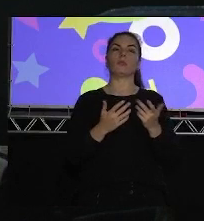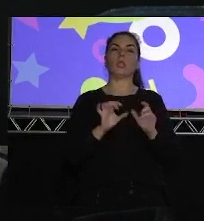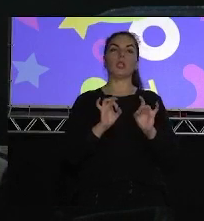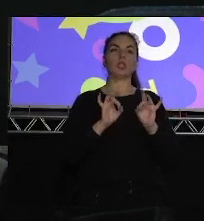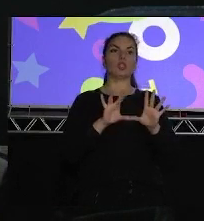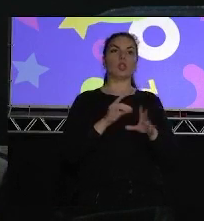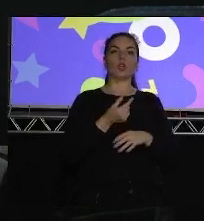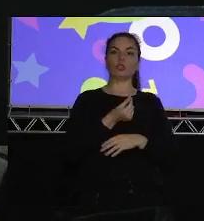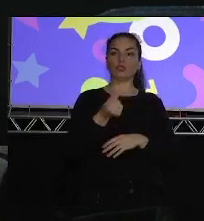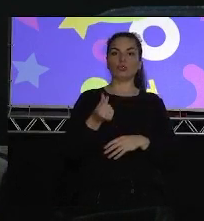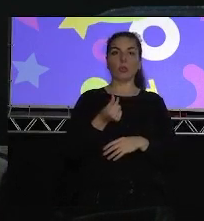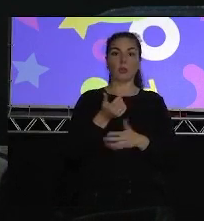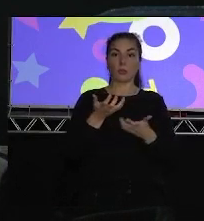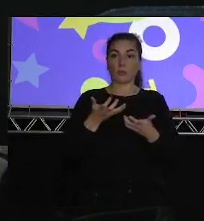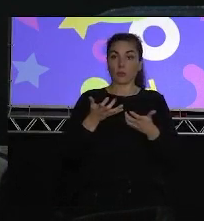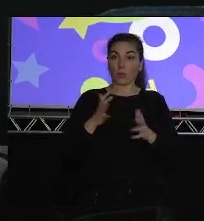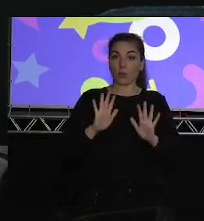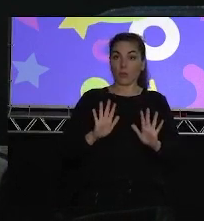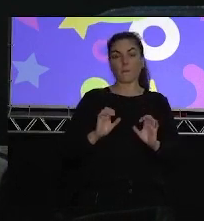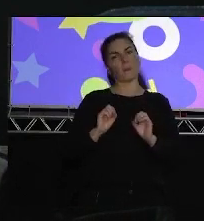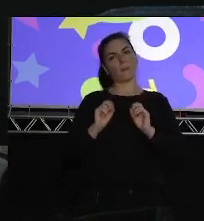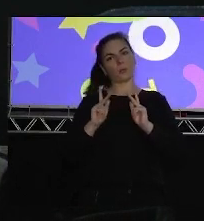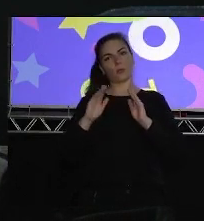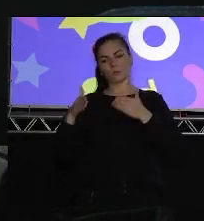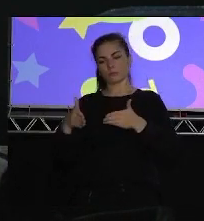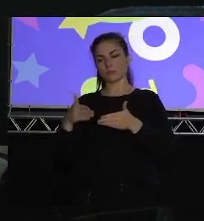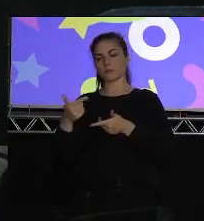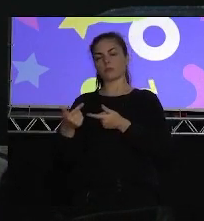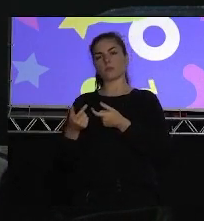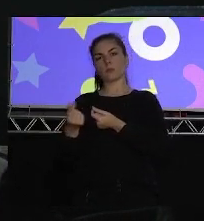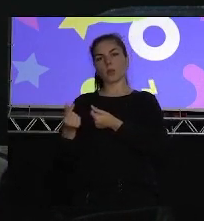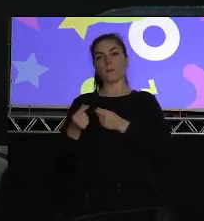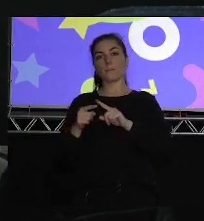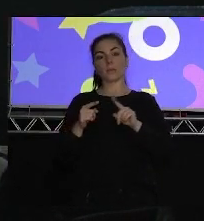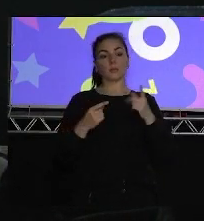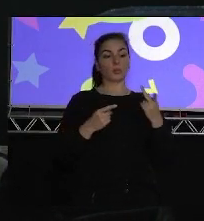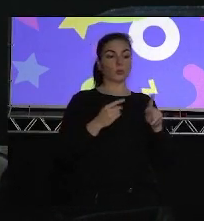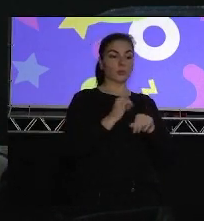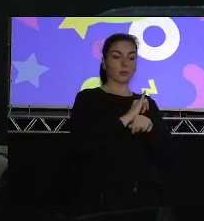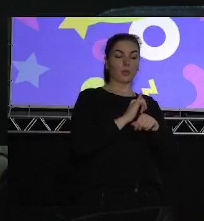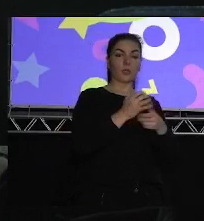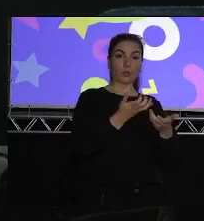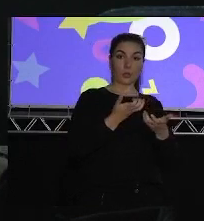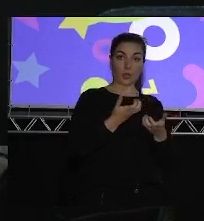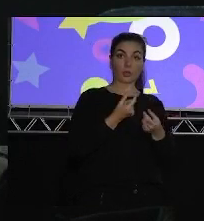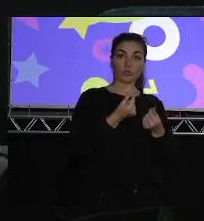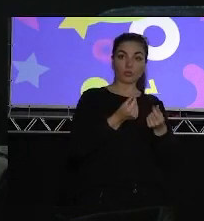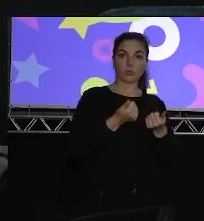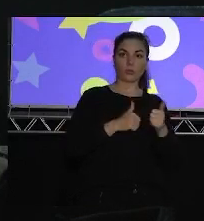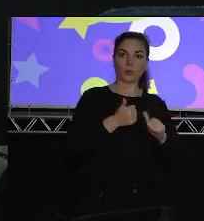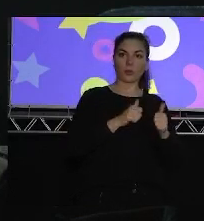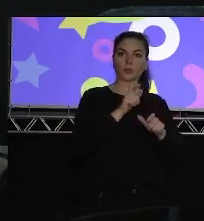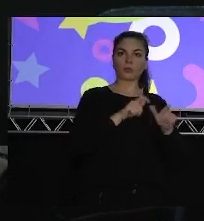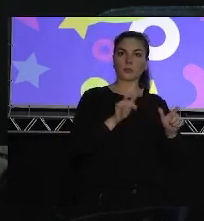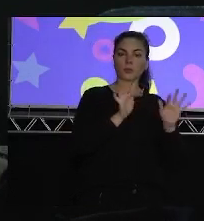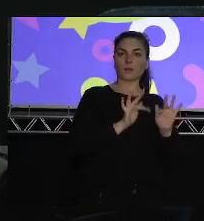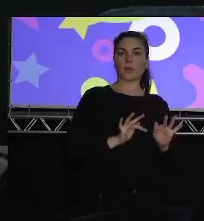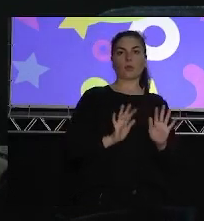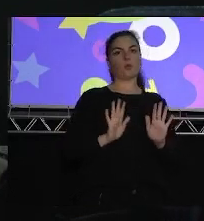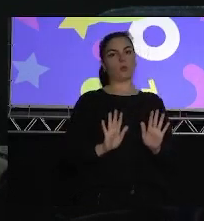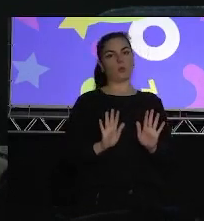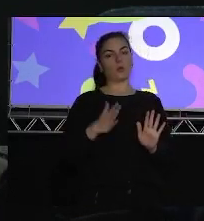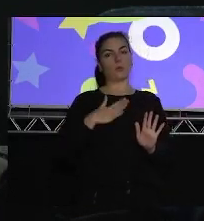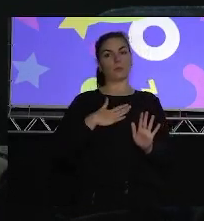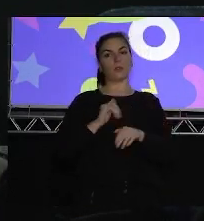é só dinheiro que a tua empresa quer, é para isso que a gente vai trabalhar. Agora, se a tua estratégia disser, quero ganhar dinheiro, mas quero qualidade, quero que as pessoas sejam felizes, opa, aí